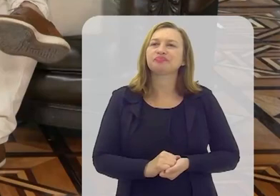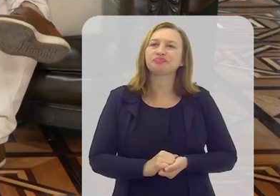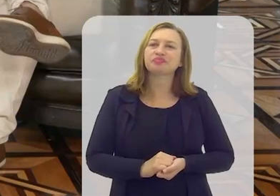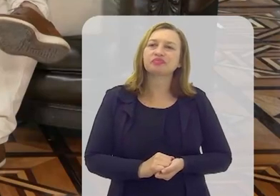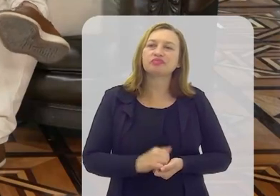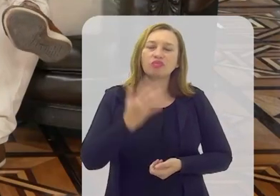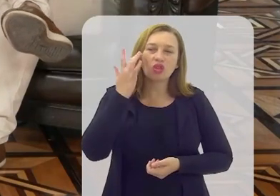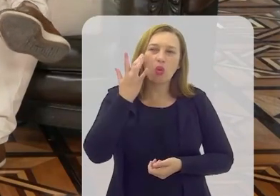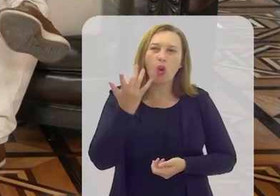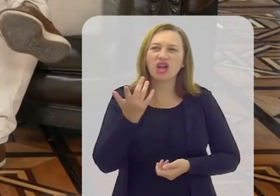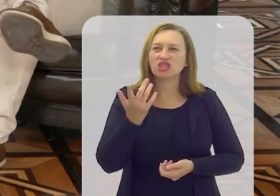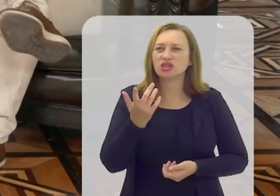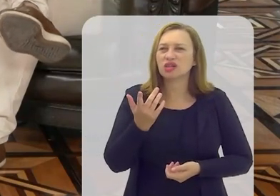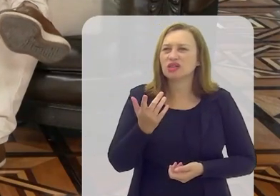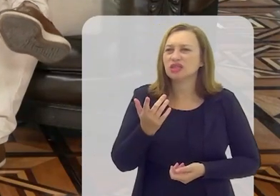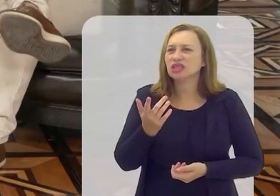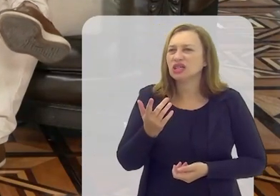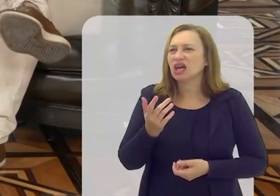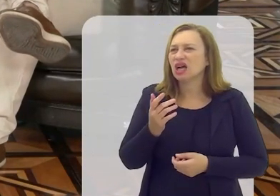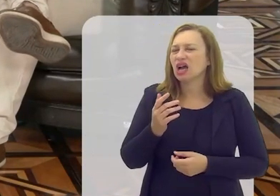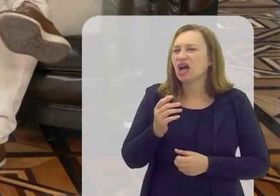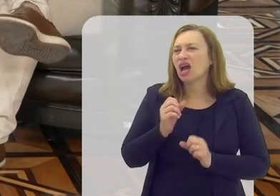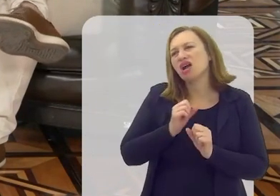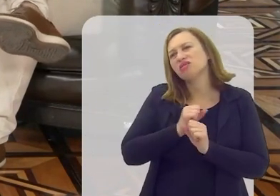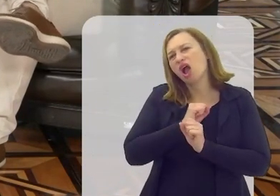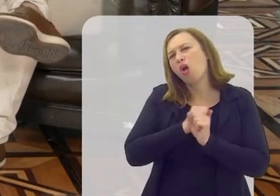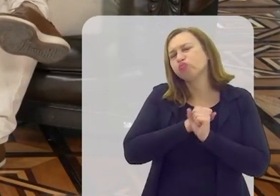muito a atenção. Eu acho que